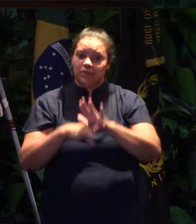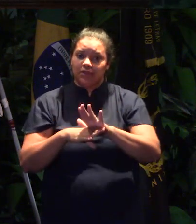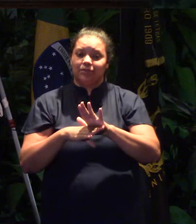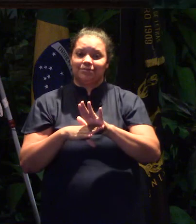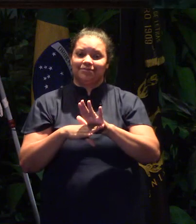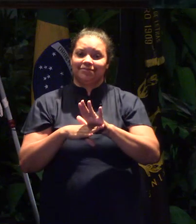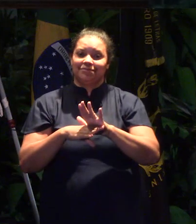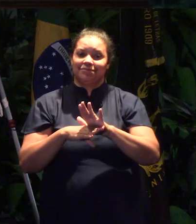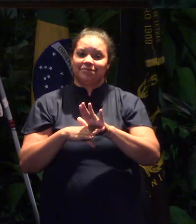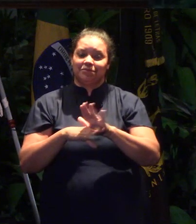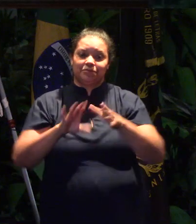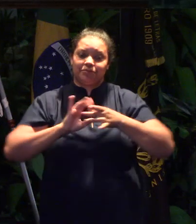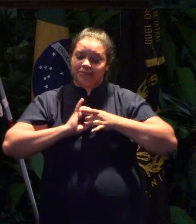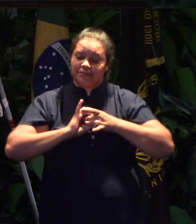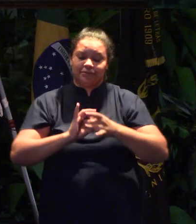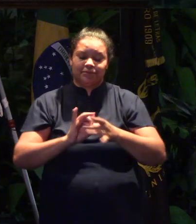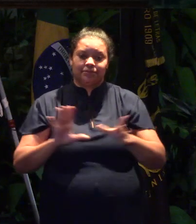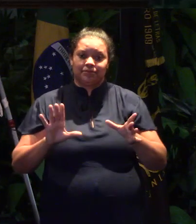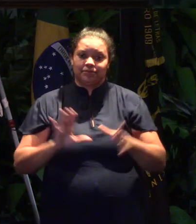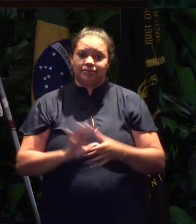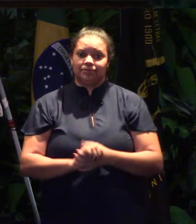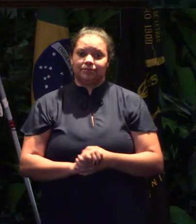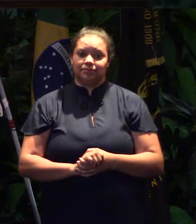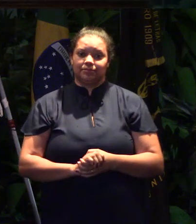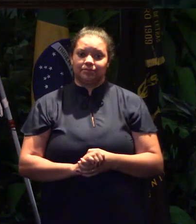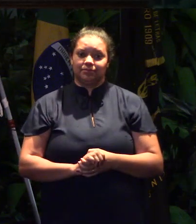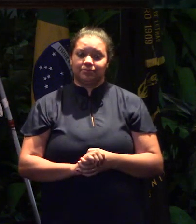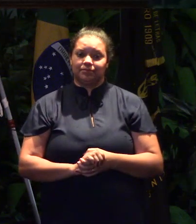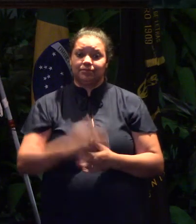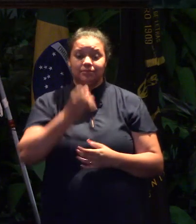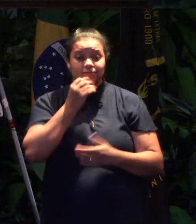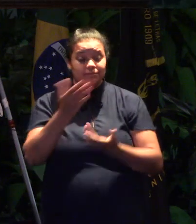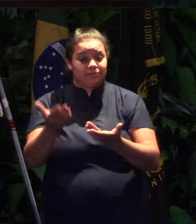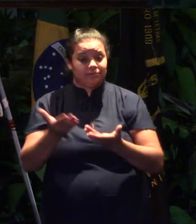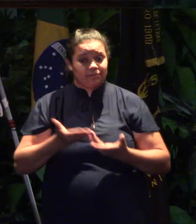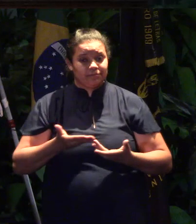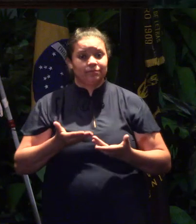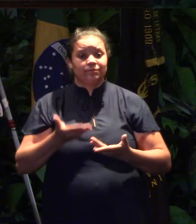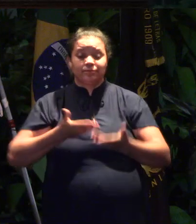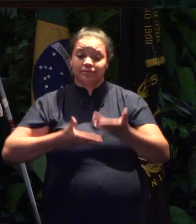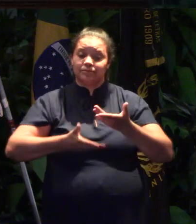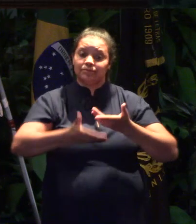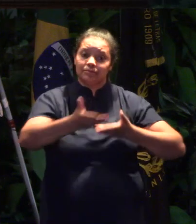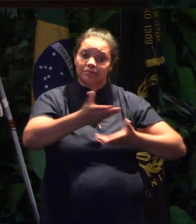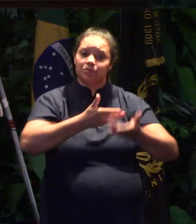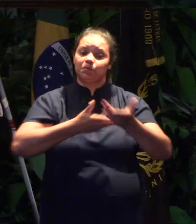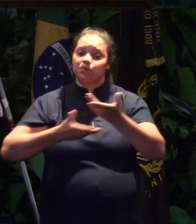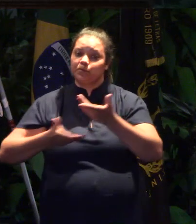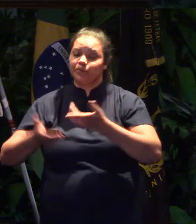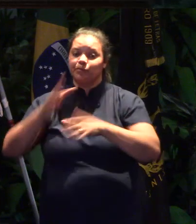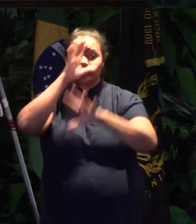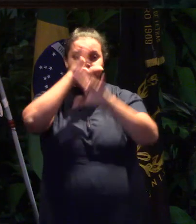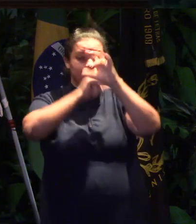com desprendimento, eu acho que é sempre muito bem-vindo. E nas interações humanas é que a gente vai aprendendo